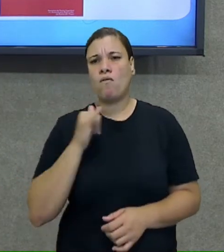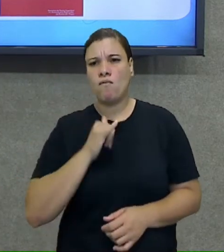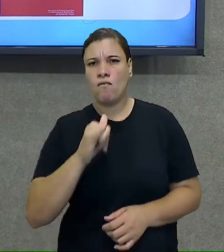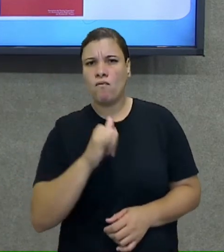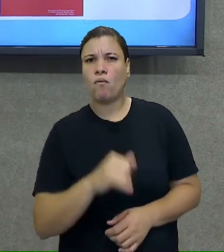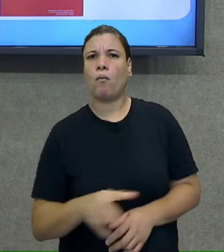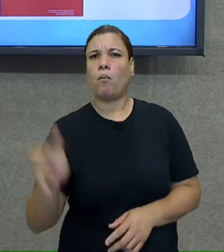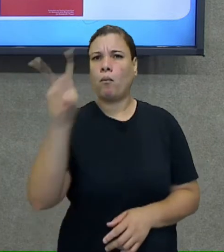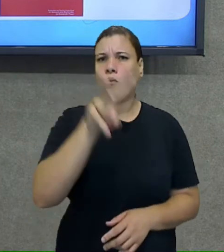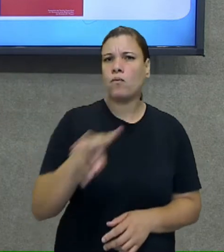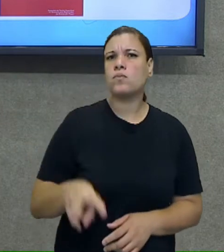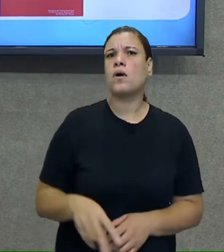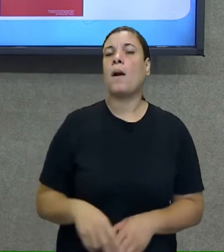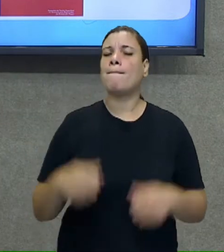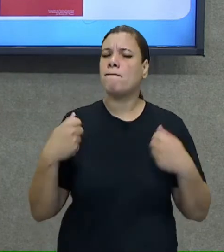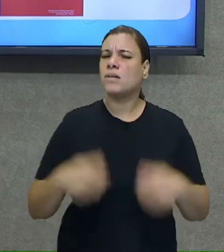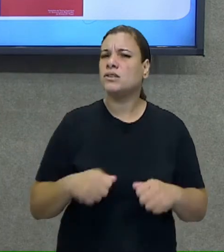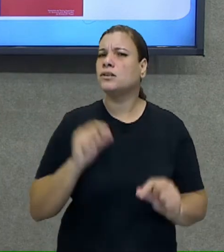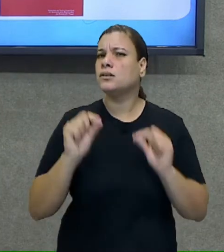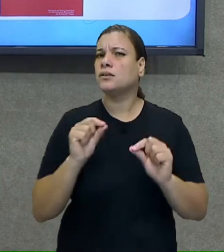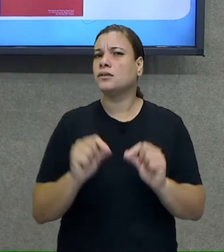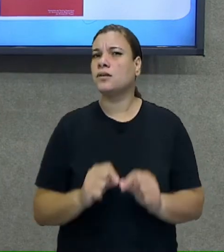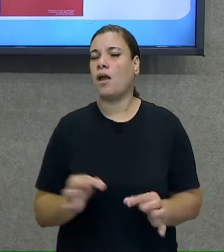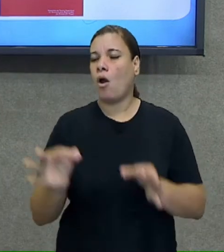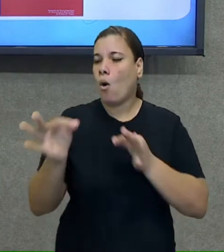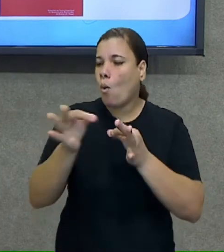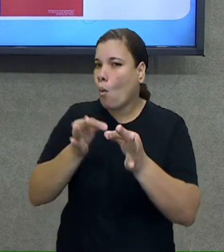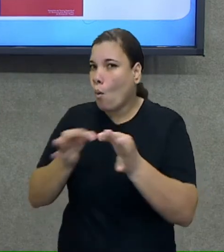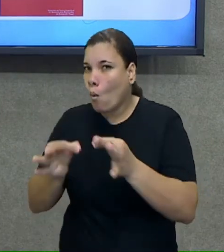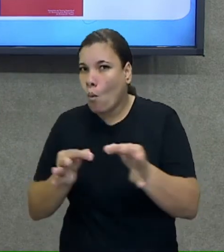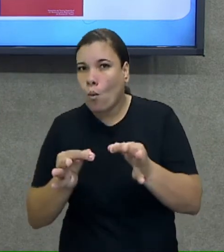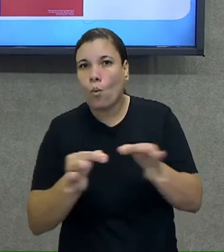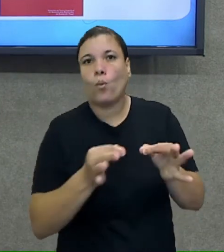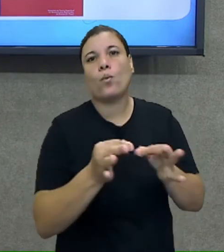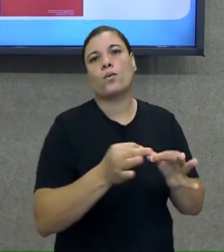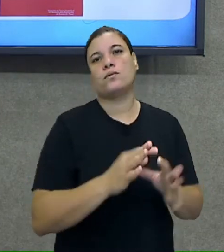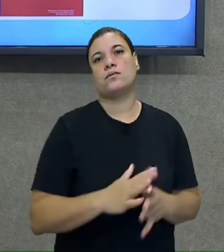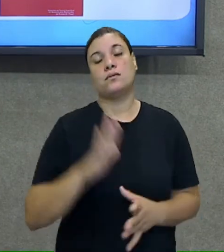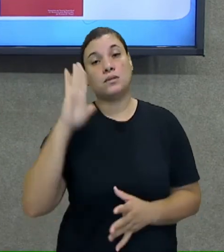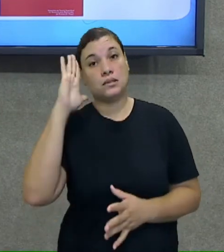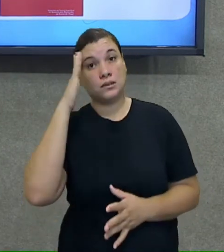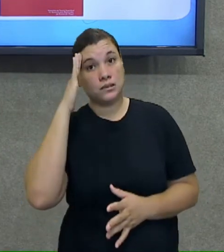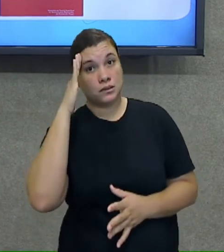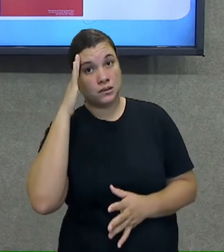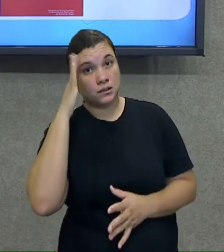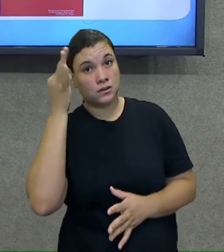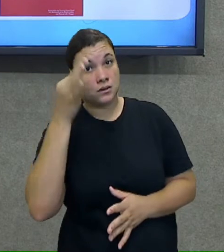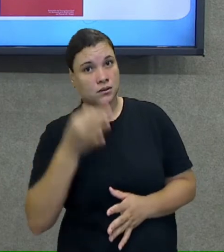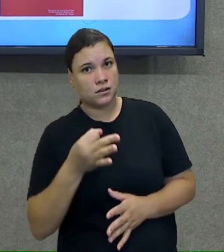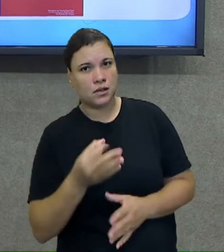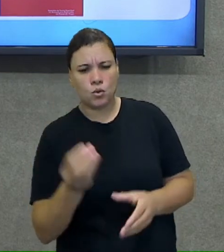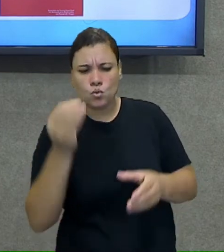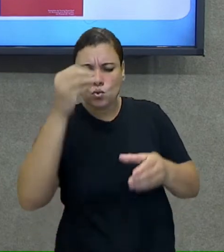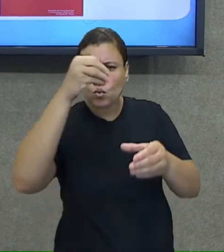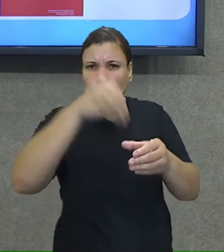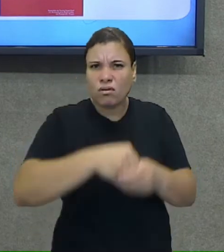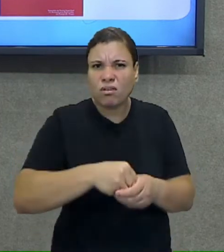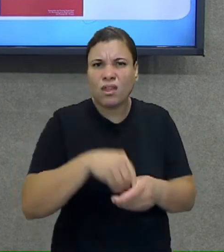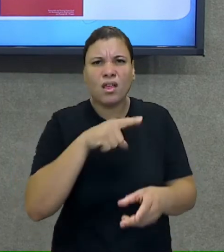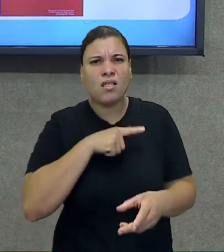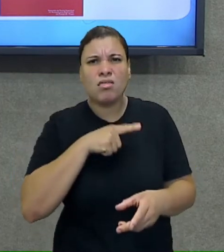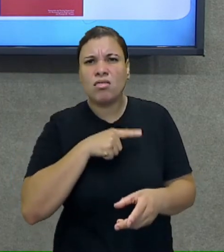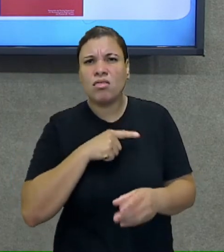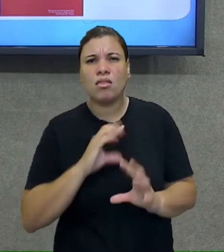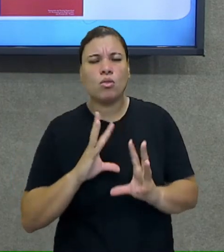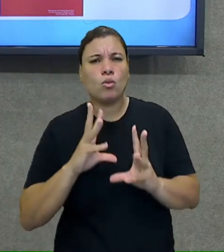apresentado de modo organizado, facilitando a compreensão das informações nele contidas por diferentes